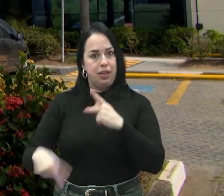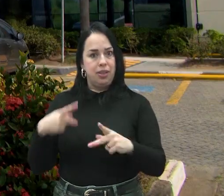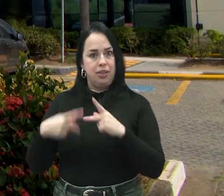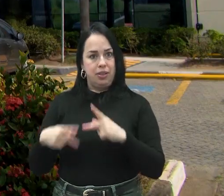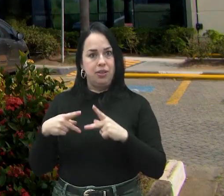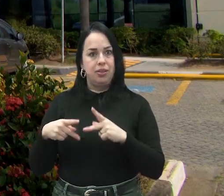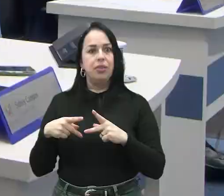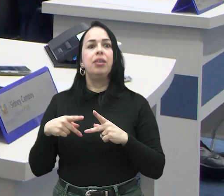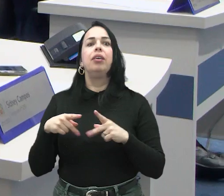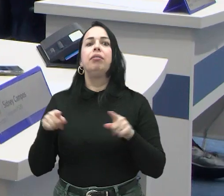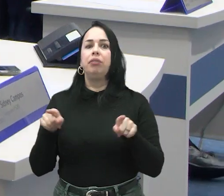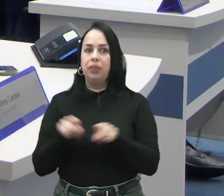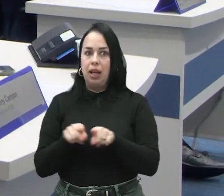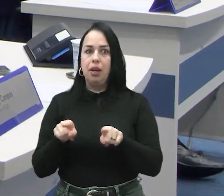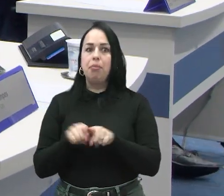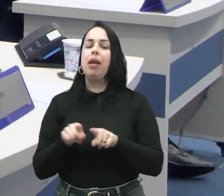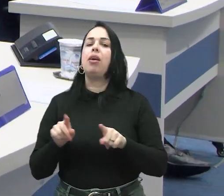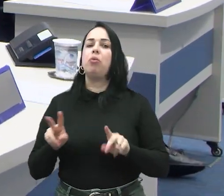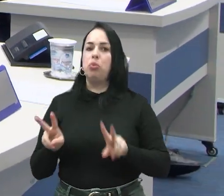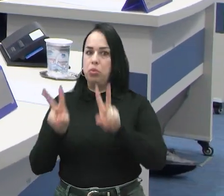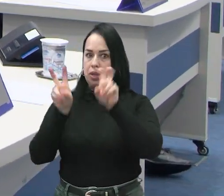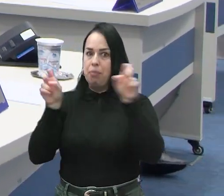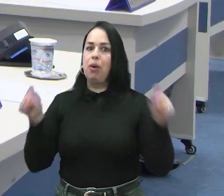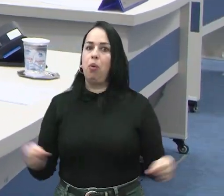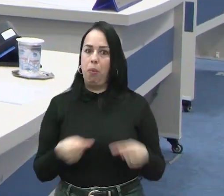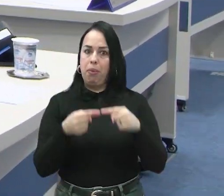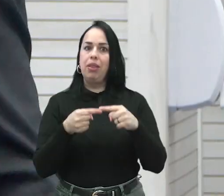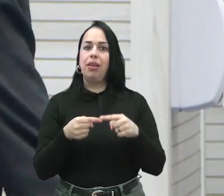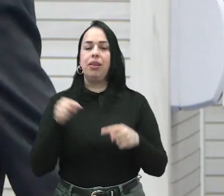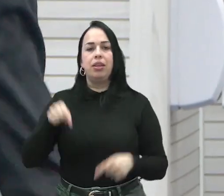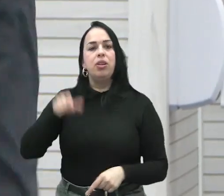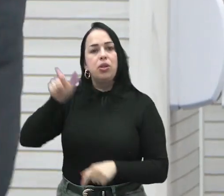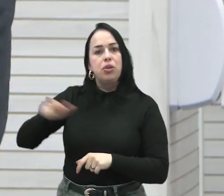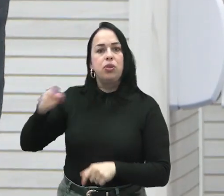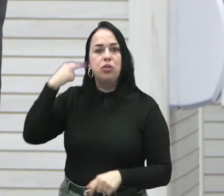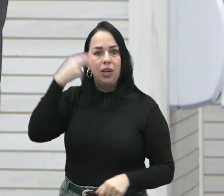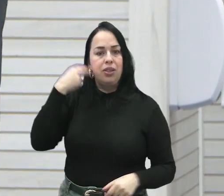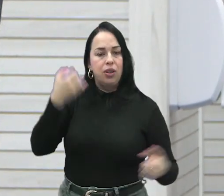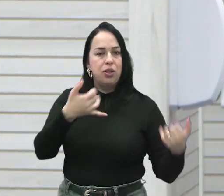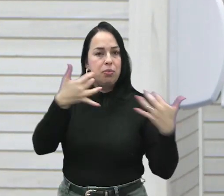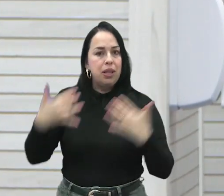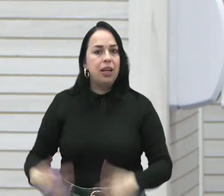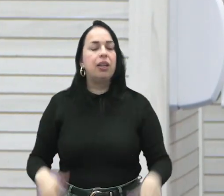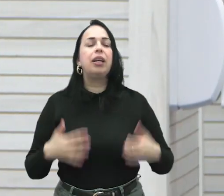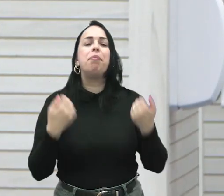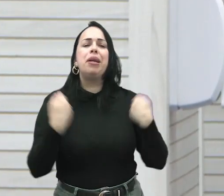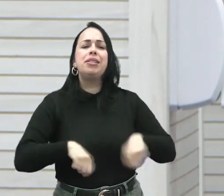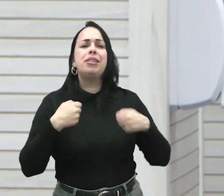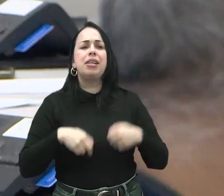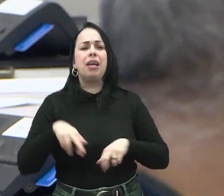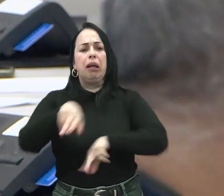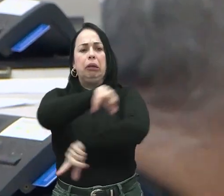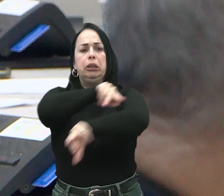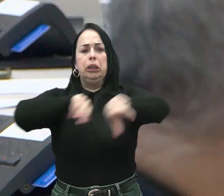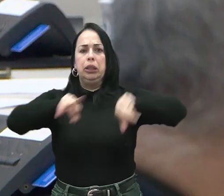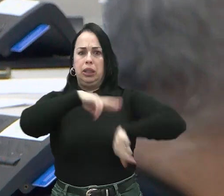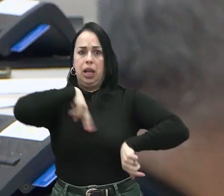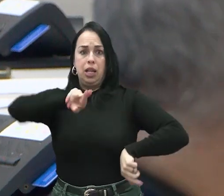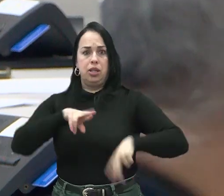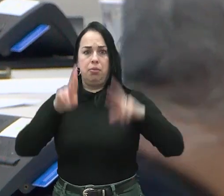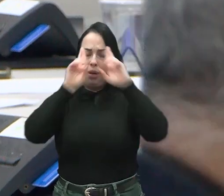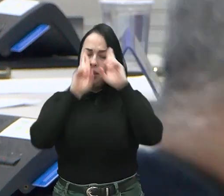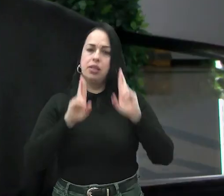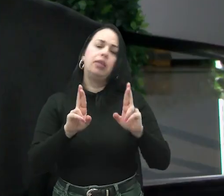Na Câmara de São José, o cenário religioso também é tema de reflexão. Os vereadores destacam a importância de garantir o respeito às